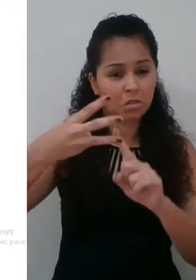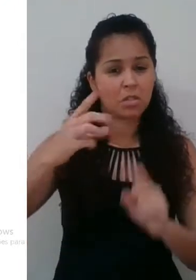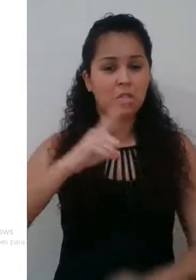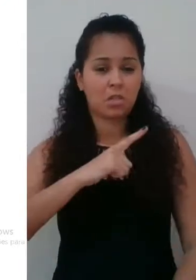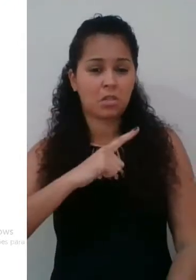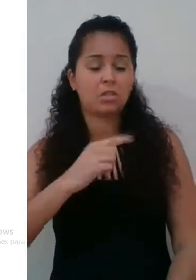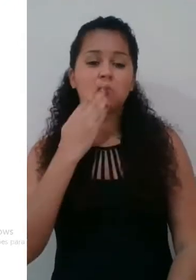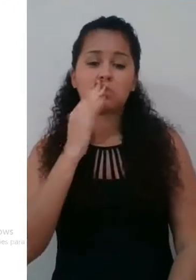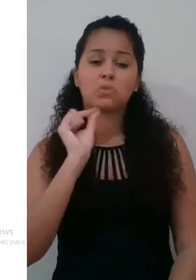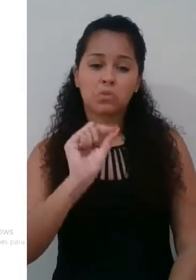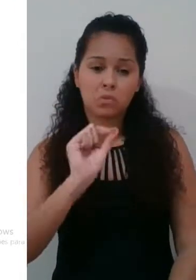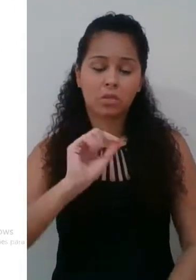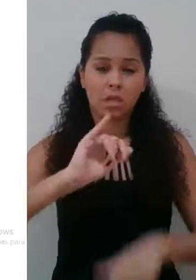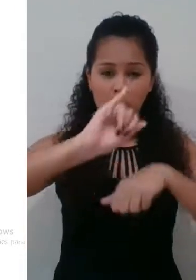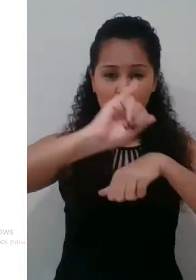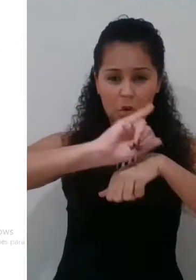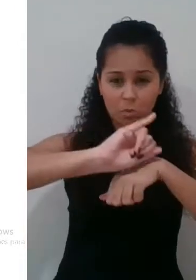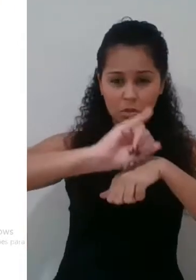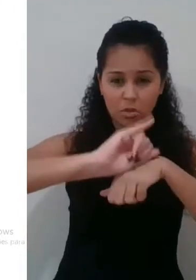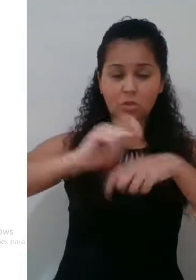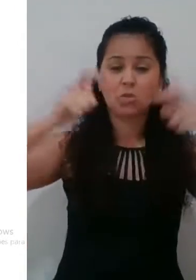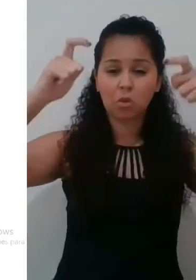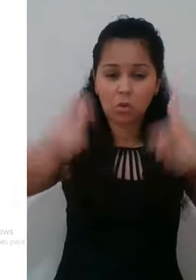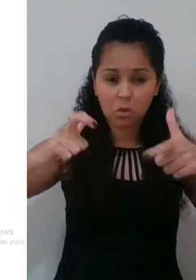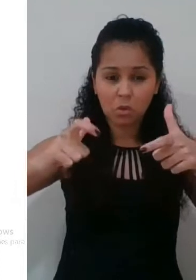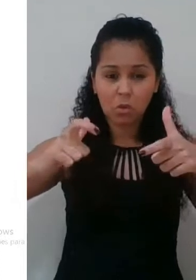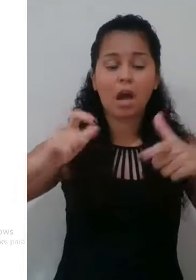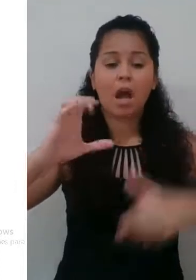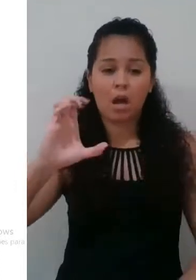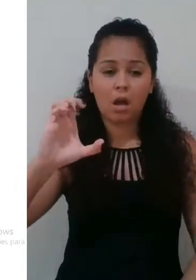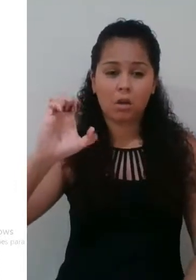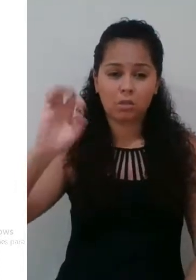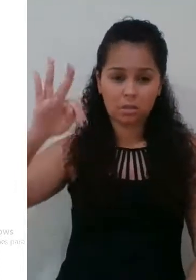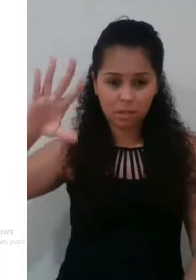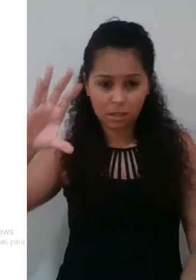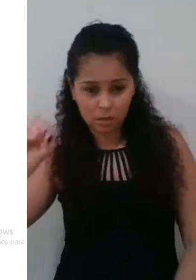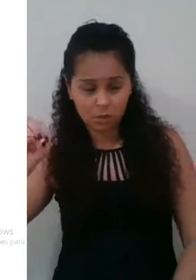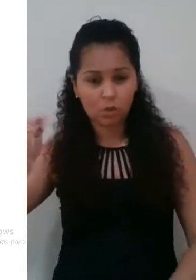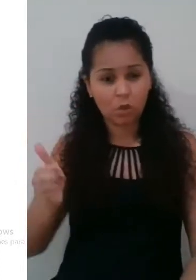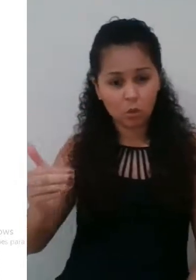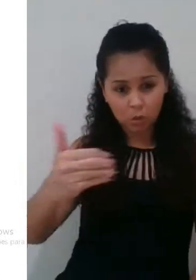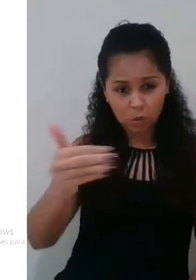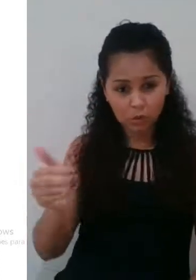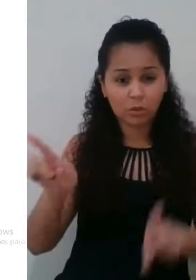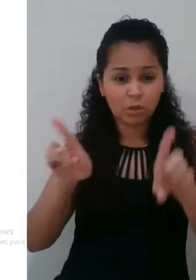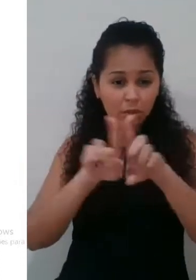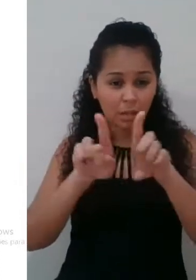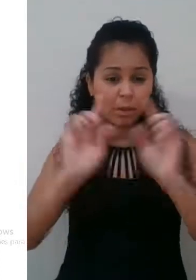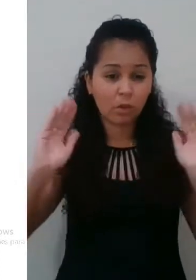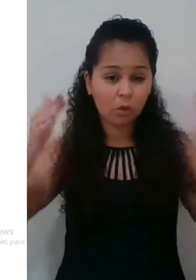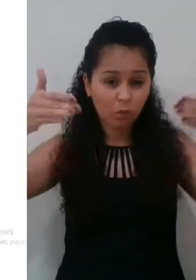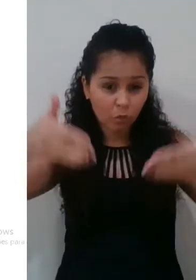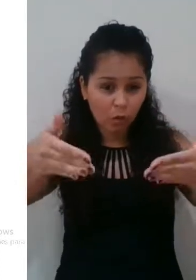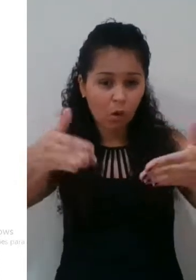situado entre o centro de curvatura e o foco do espelho. Então, entre o centro de curvatura e o